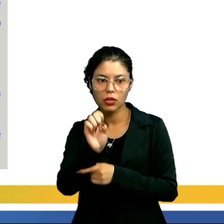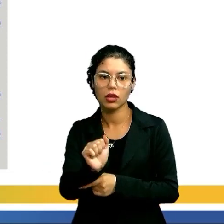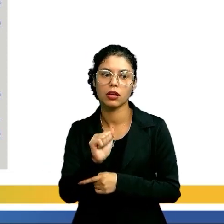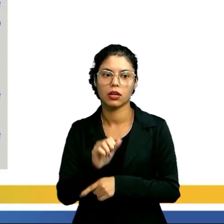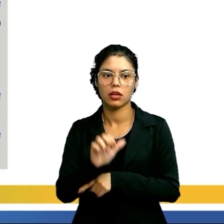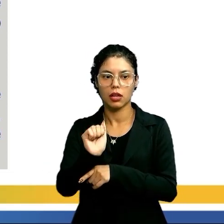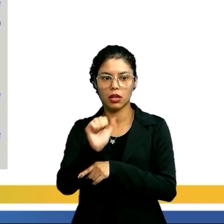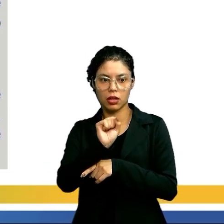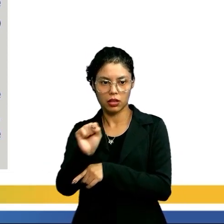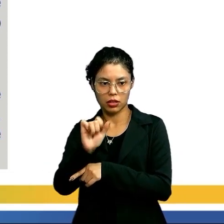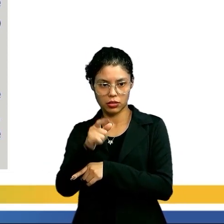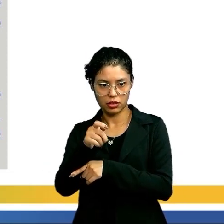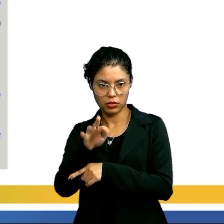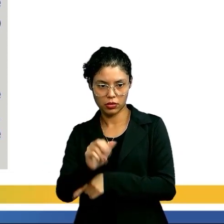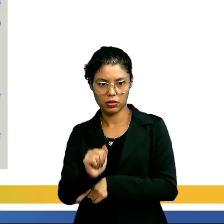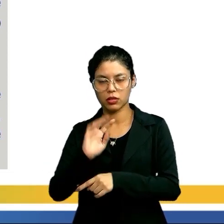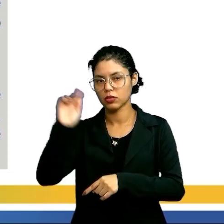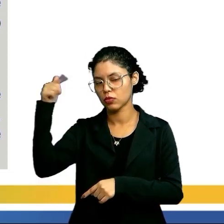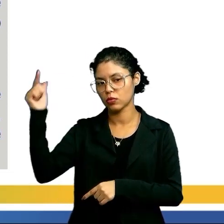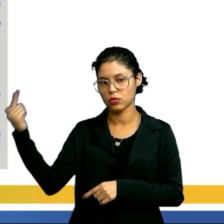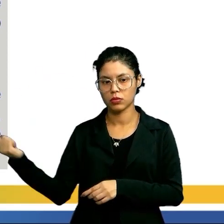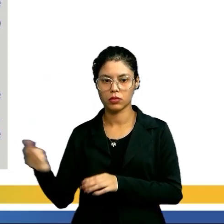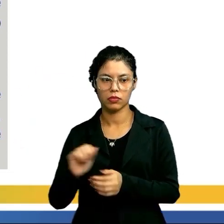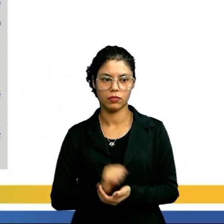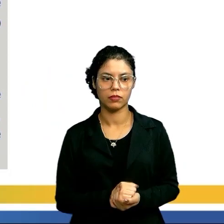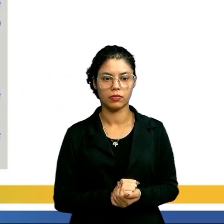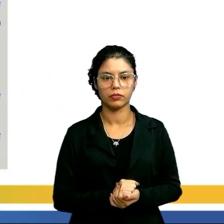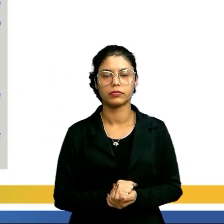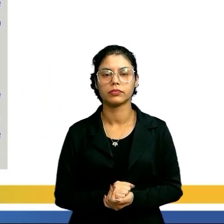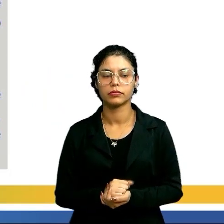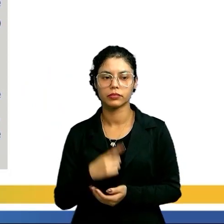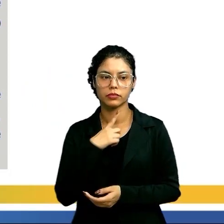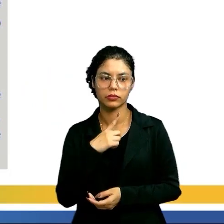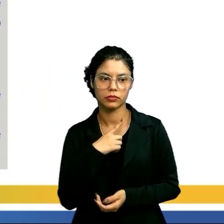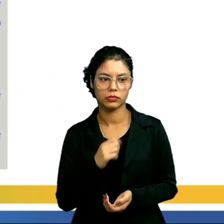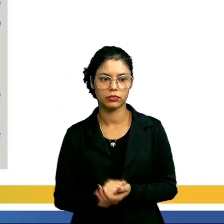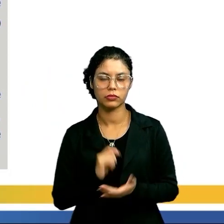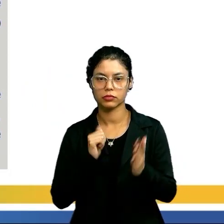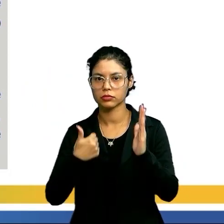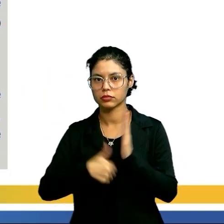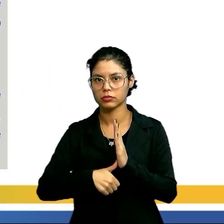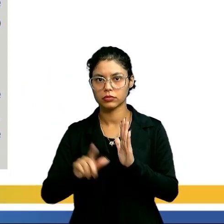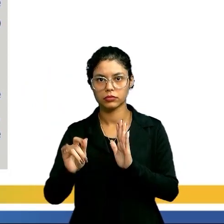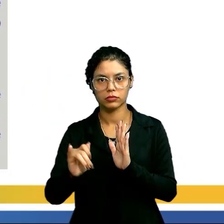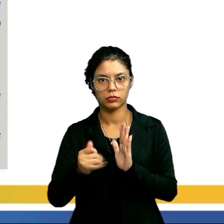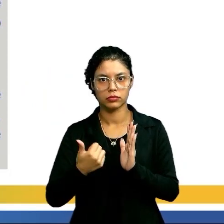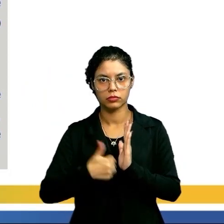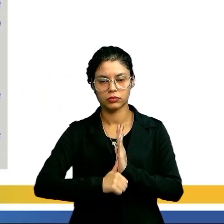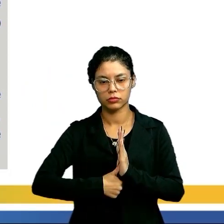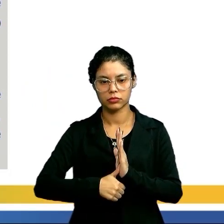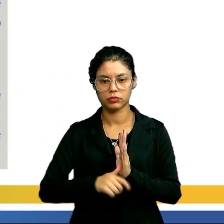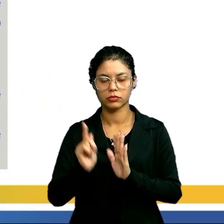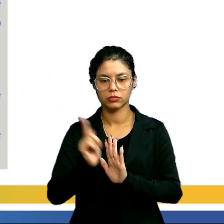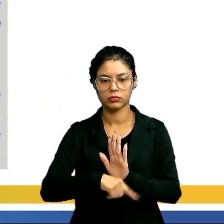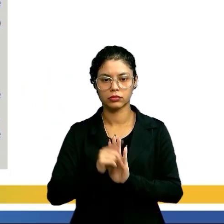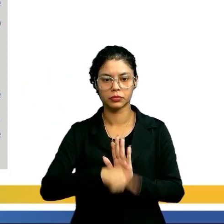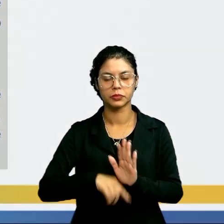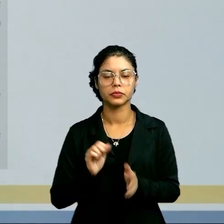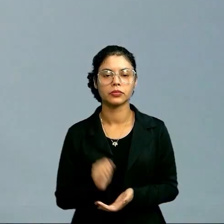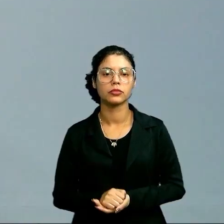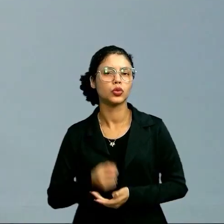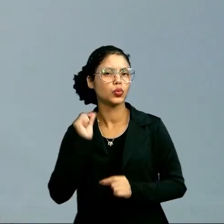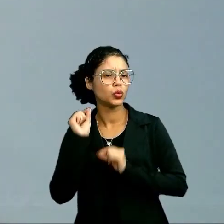intersexuais, assexuais e demais orientações sexuais e identidades do gênero. E olha, o que isso